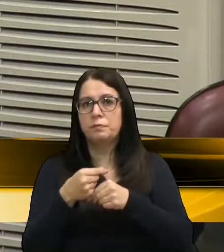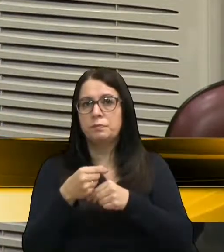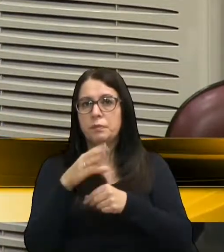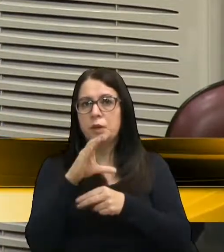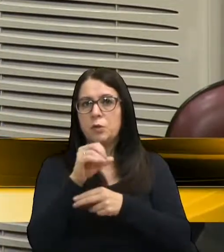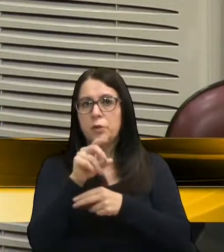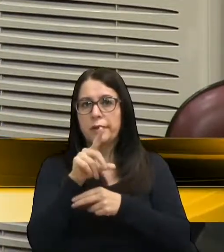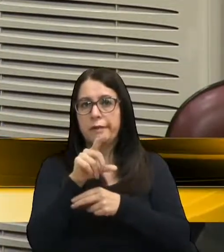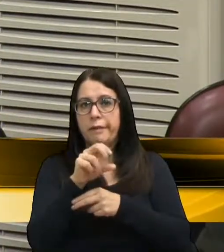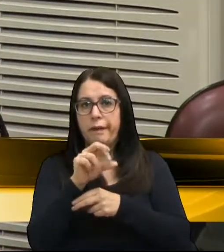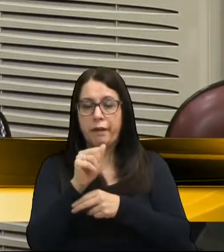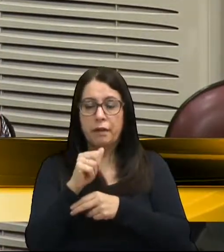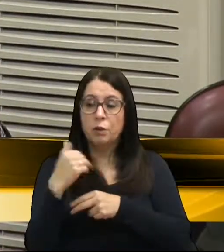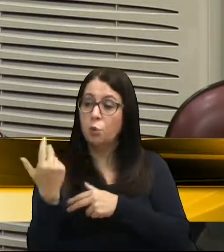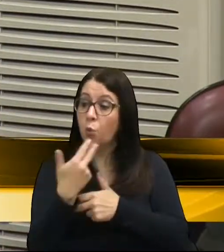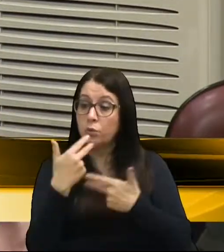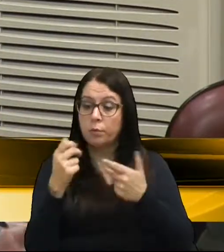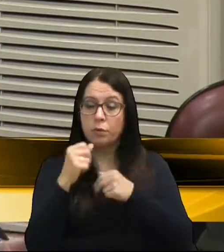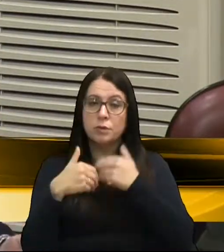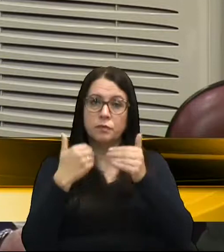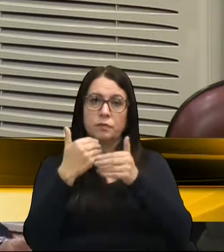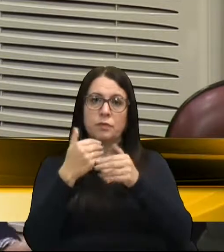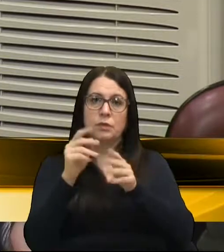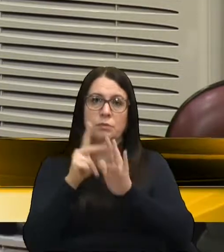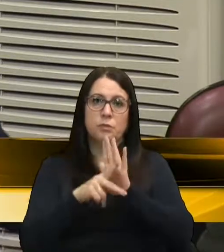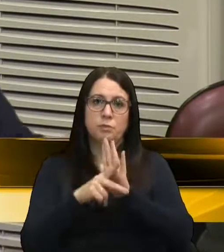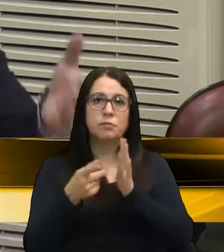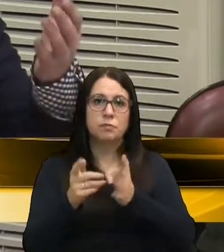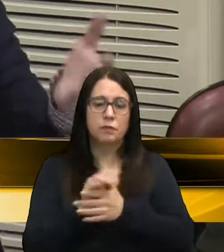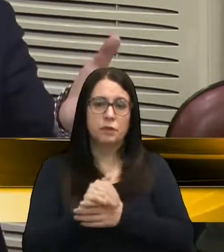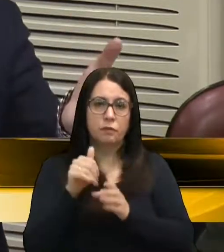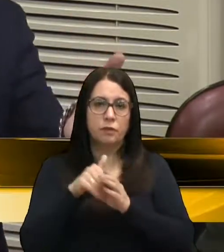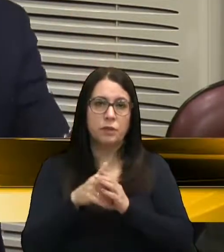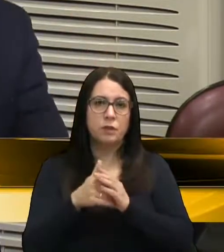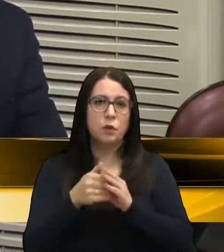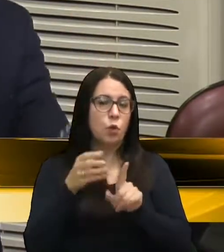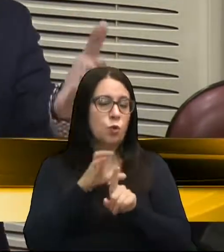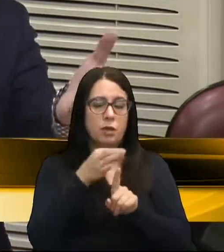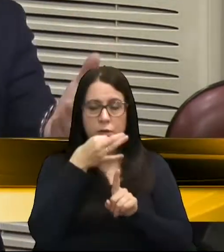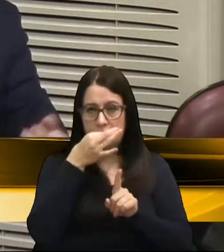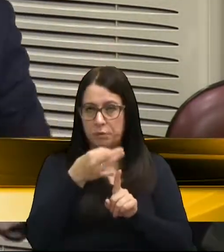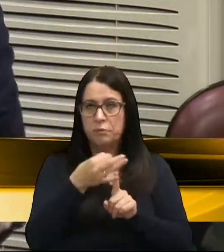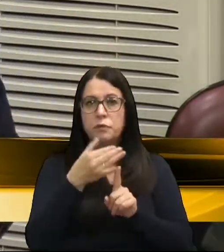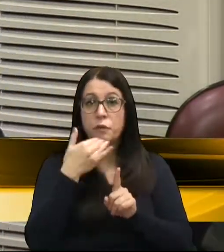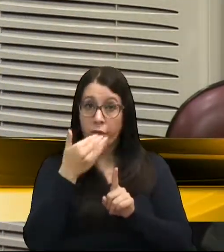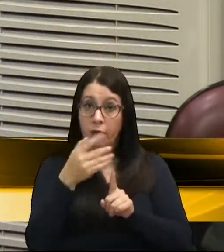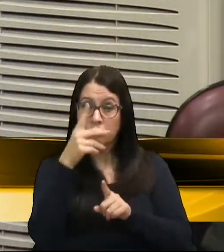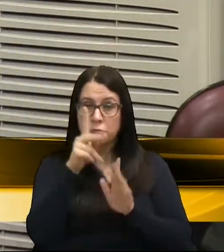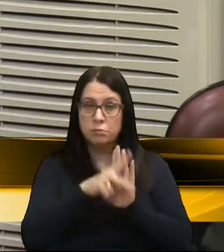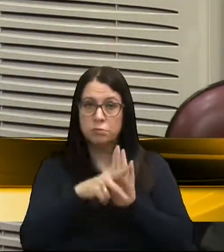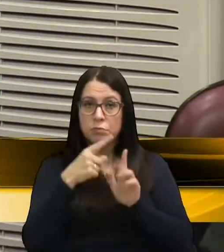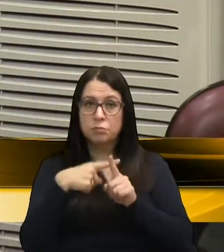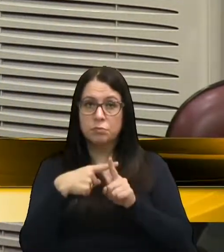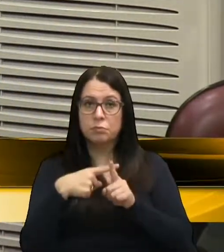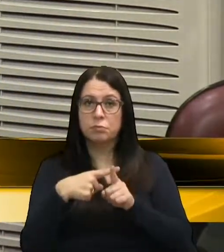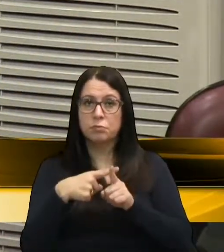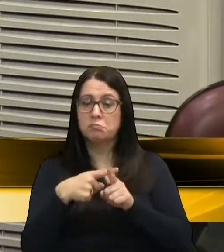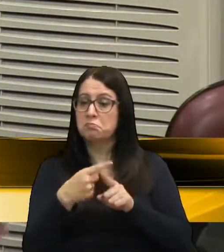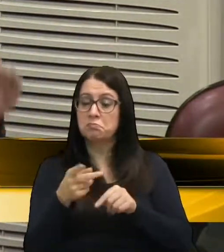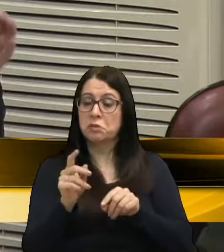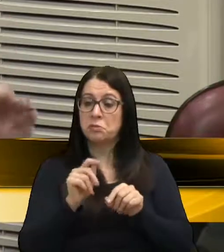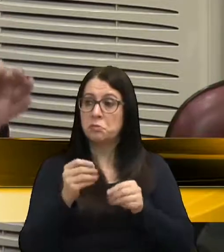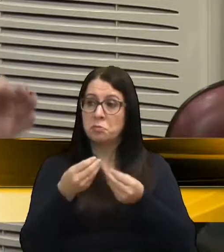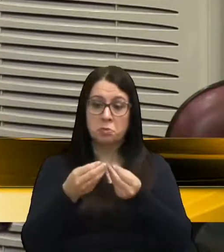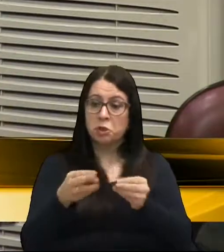Codeca e outras que possam desenvolver esse projeto. Então, votarei contrário ao parecer, favorável ao seu projeto, até porque ele não impacta